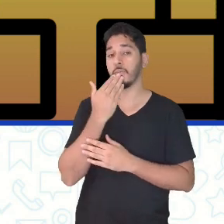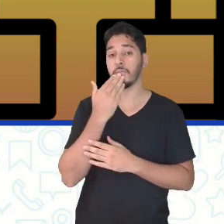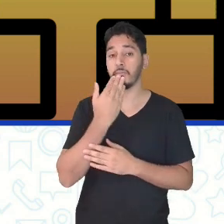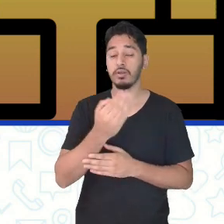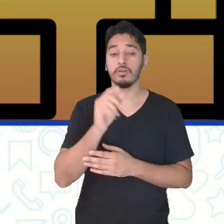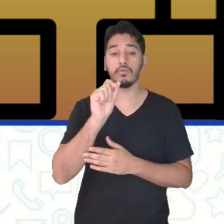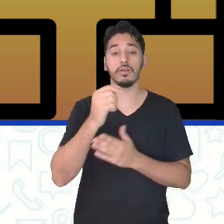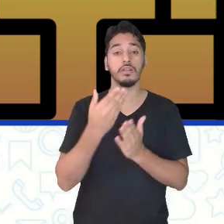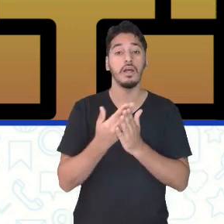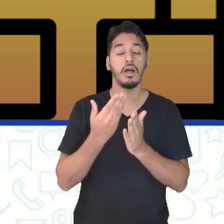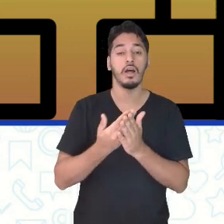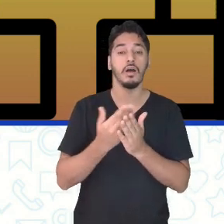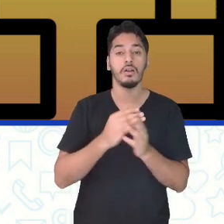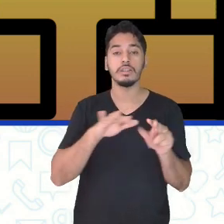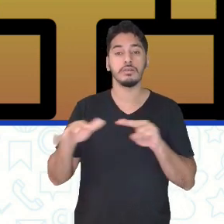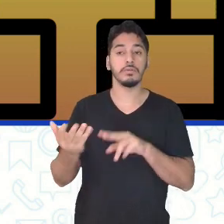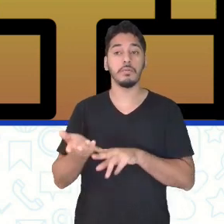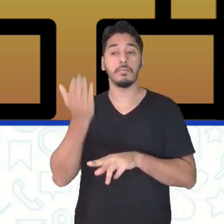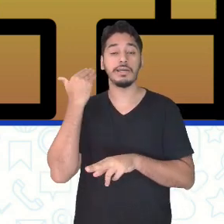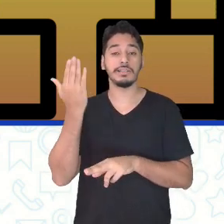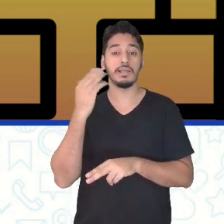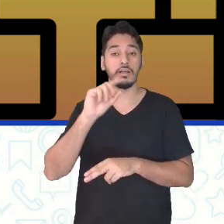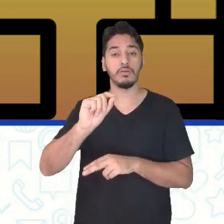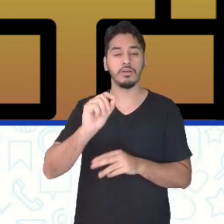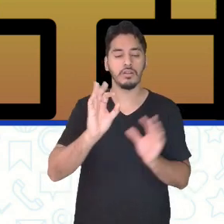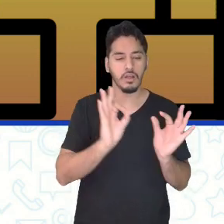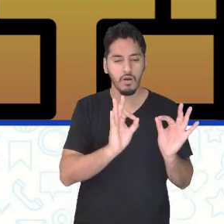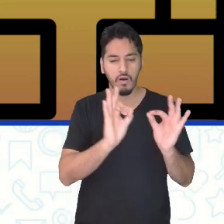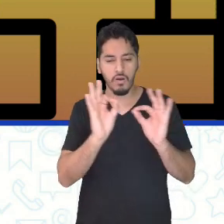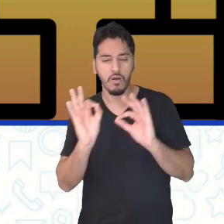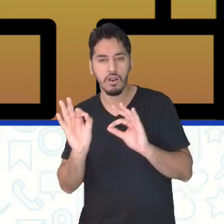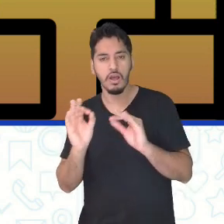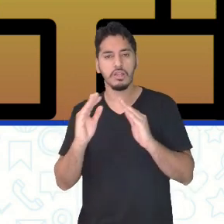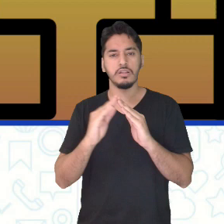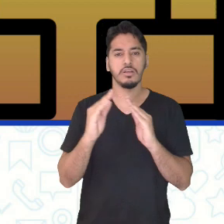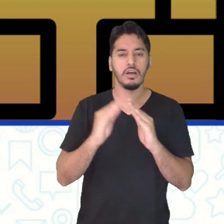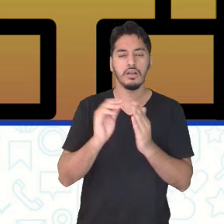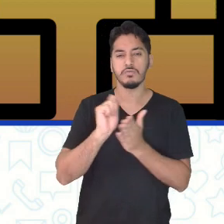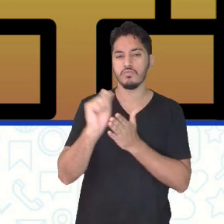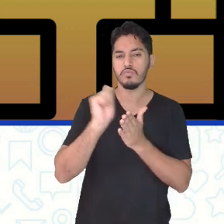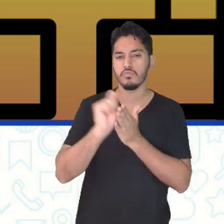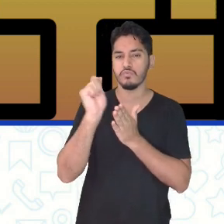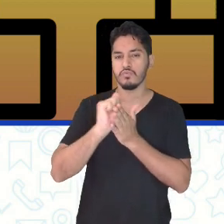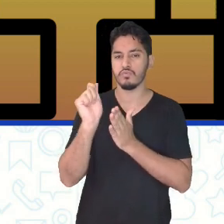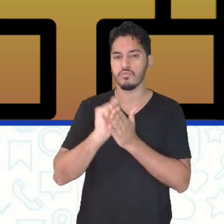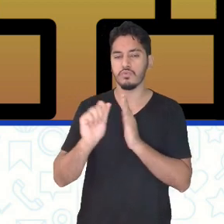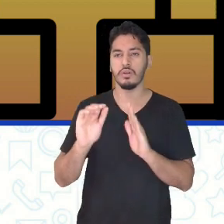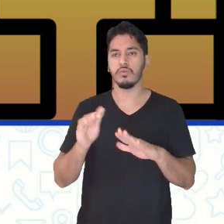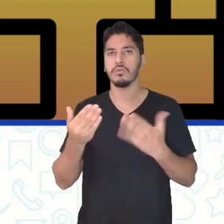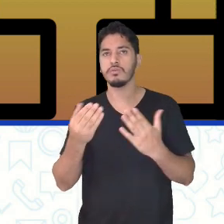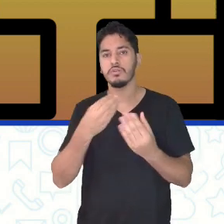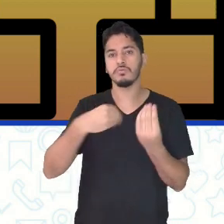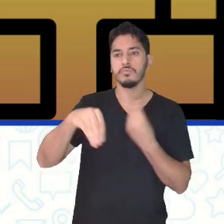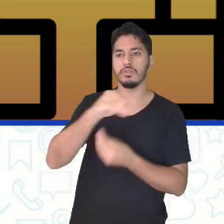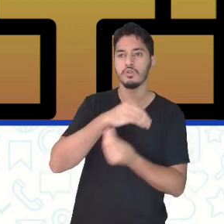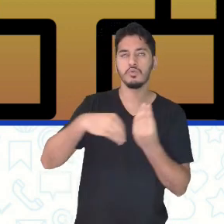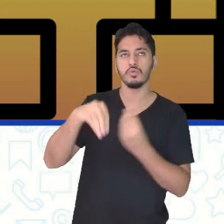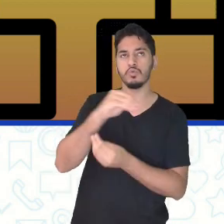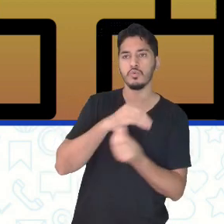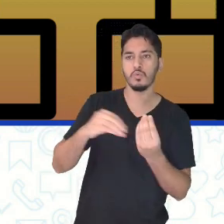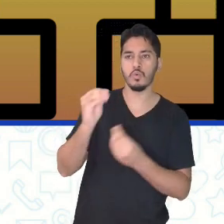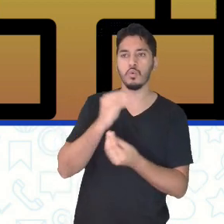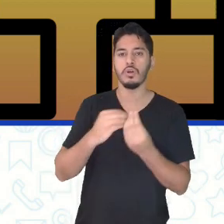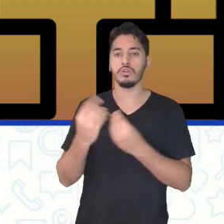aula passada, que era para vocês darem uma olhada aí em casa e anotar quais são as misturas homogêneas e as